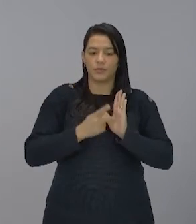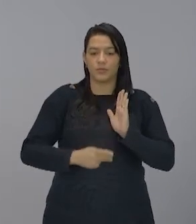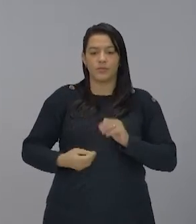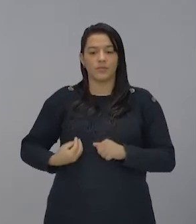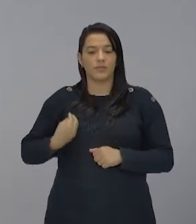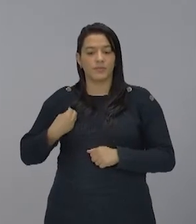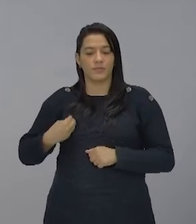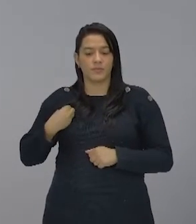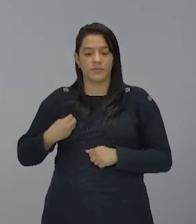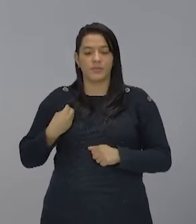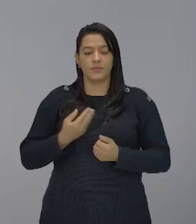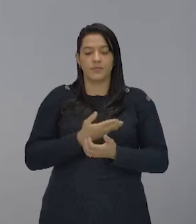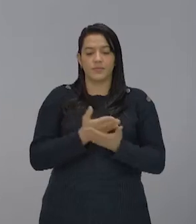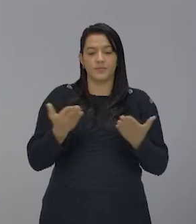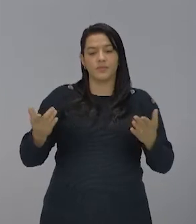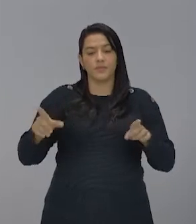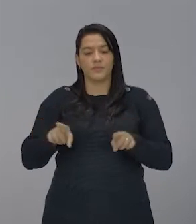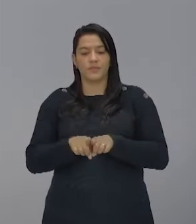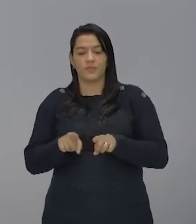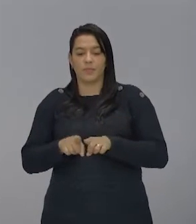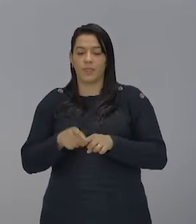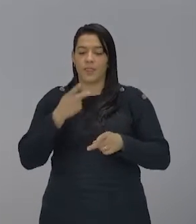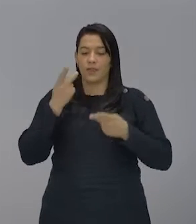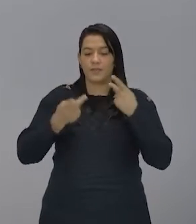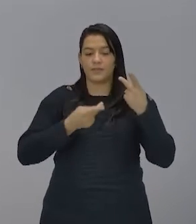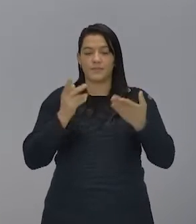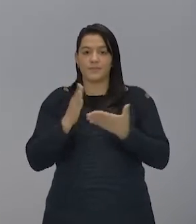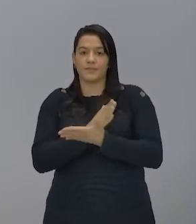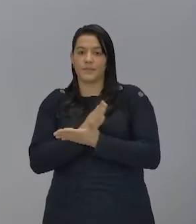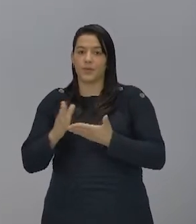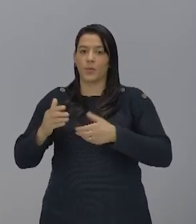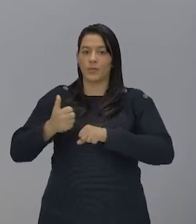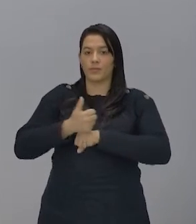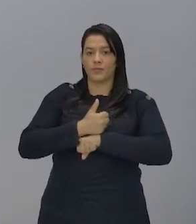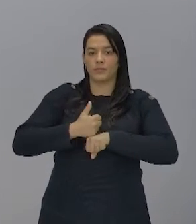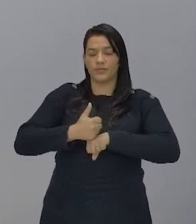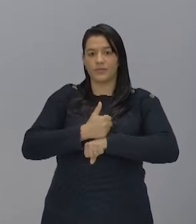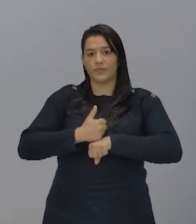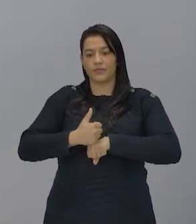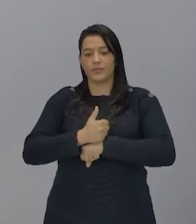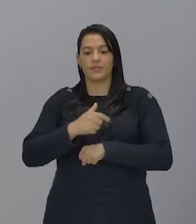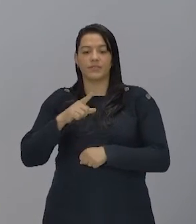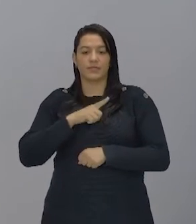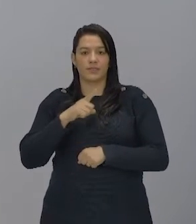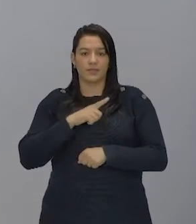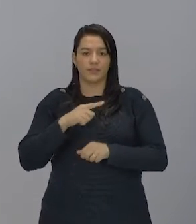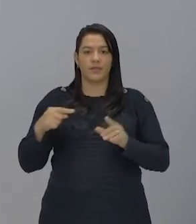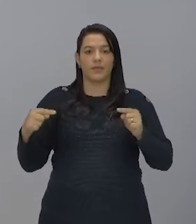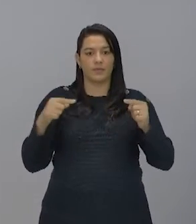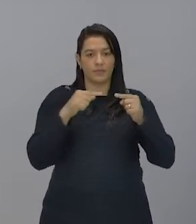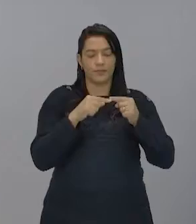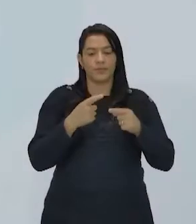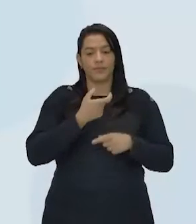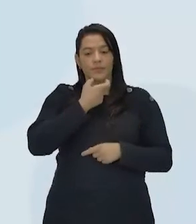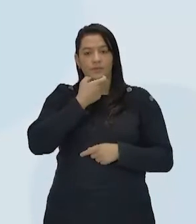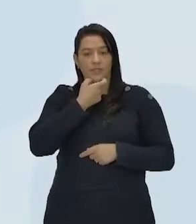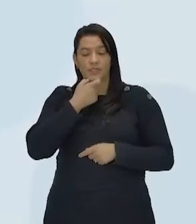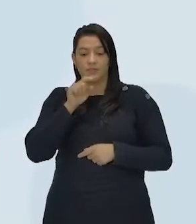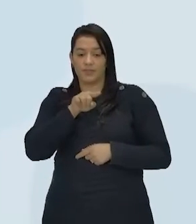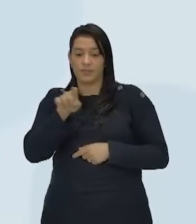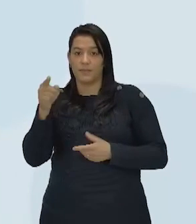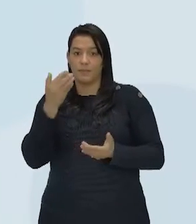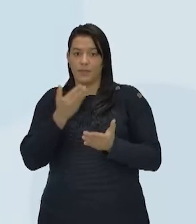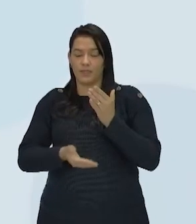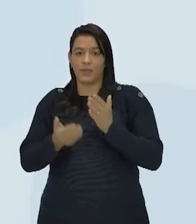né? Então a gente vai falar sobre algumas profissões que envolvem aí o inglês, tá? Se você perder a aula anterior, tá